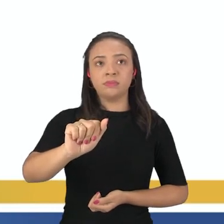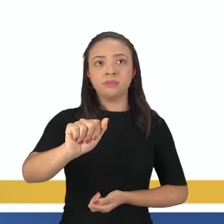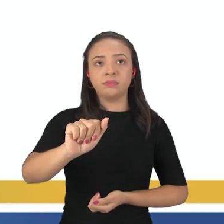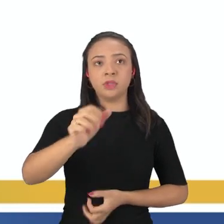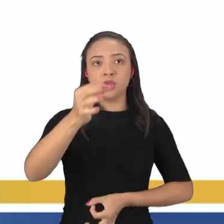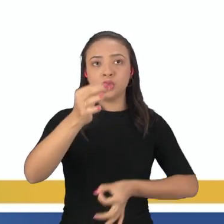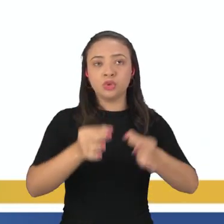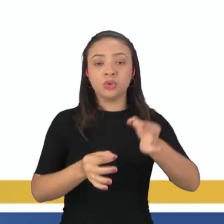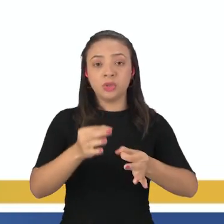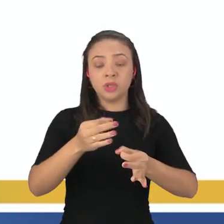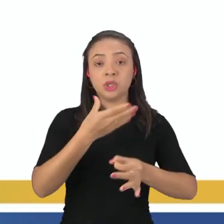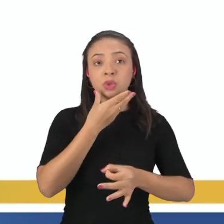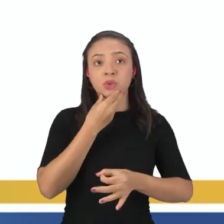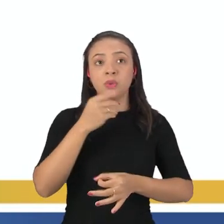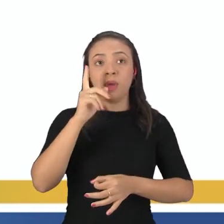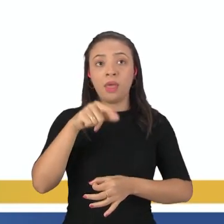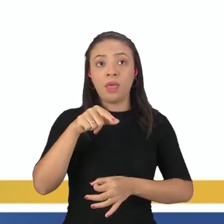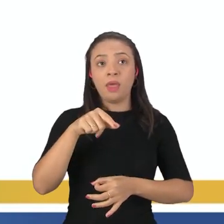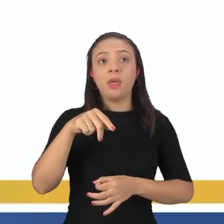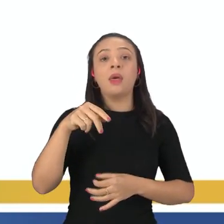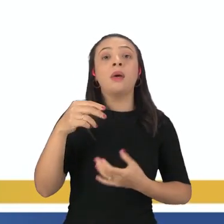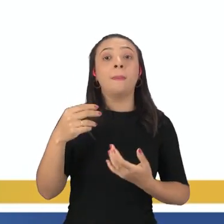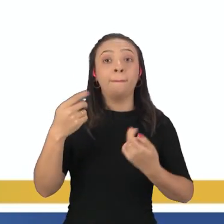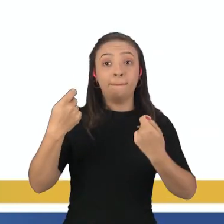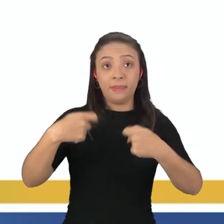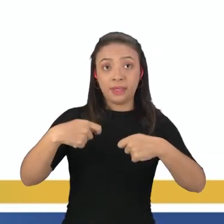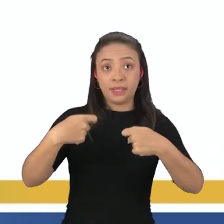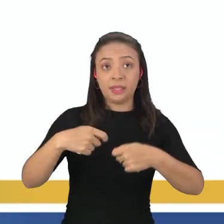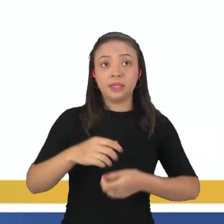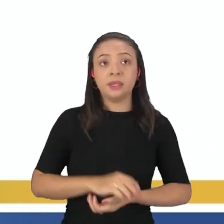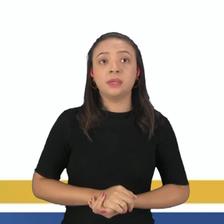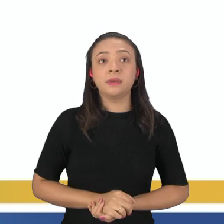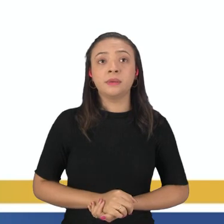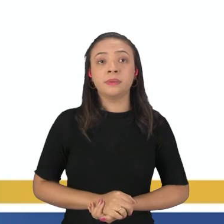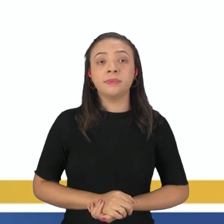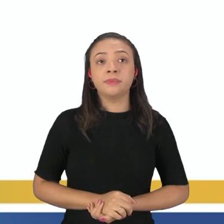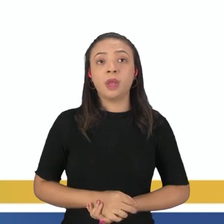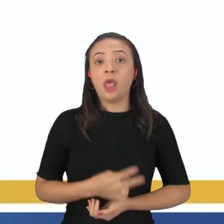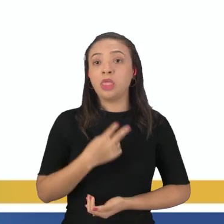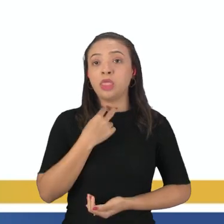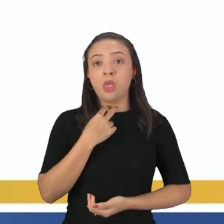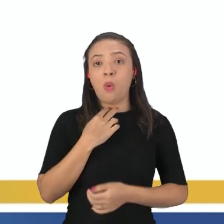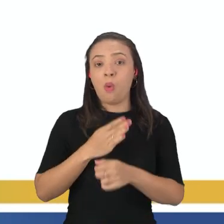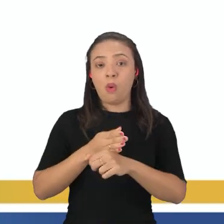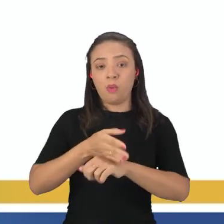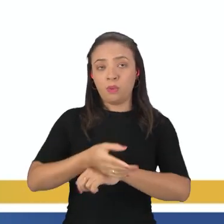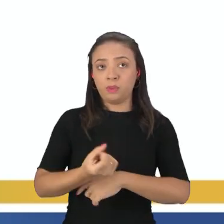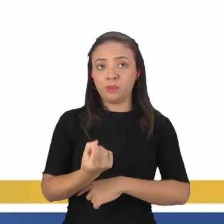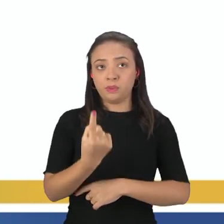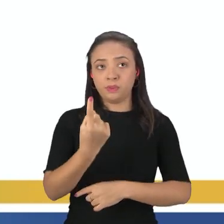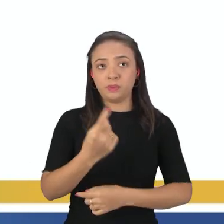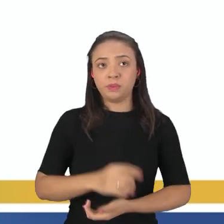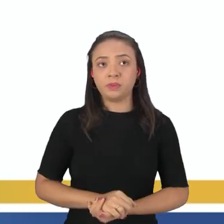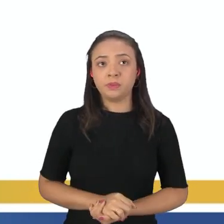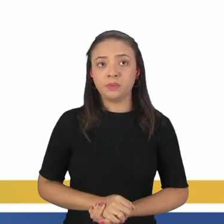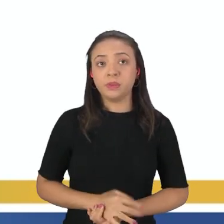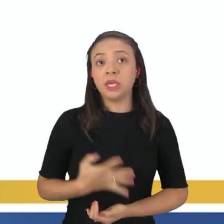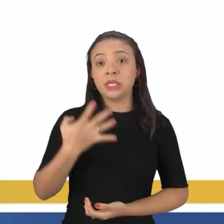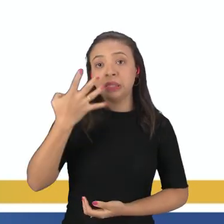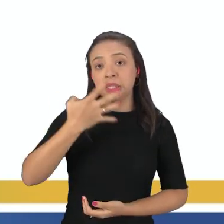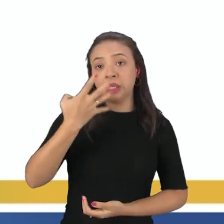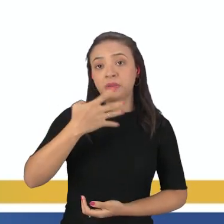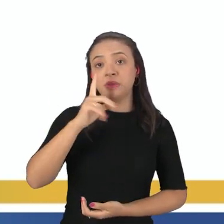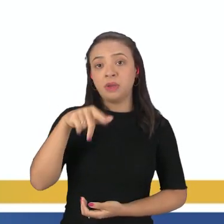Justiça entre os homens é necessário, proibido entrada de estranhos e cerveja